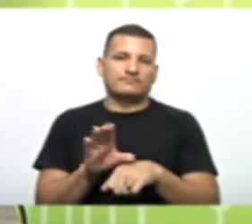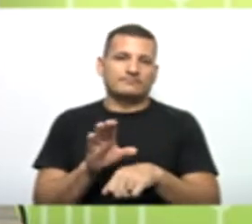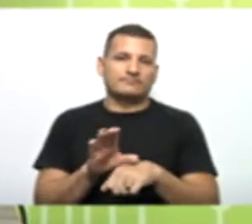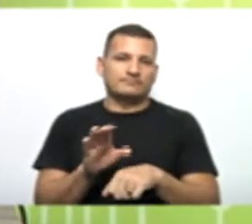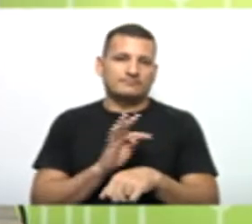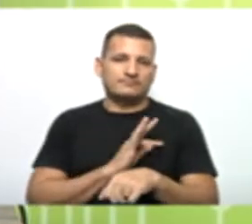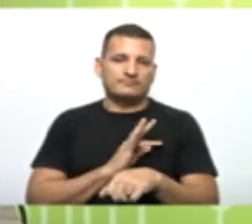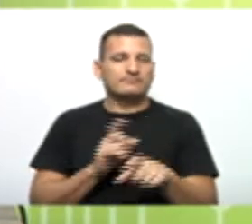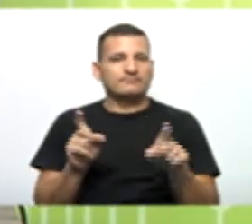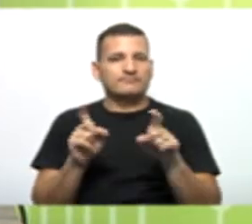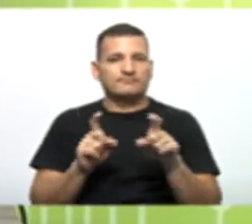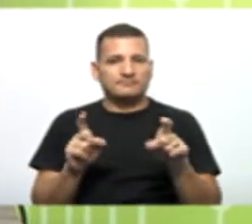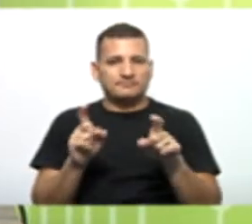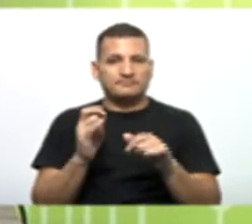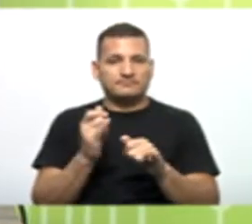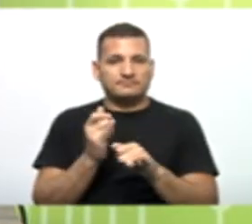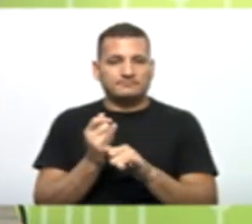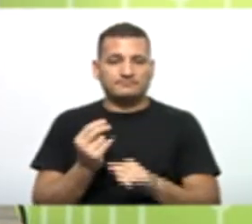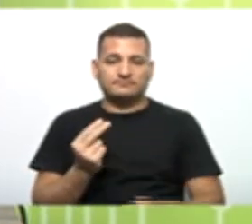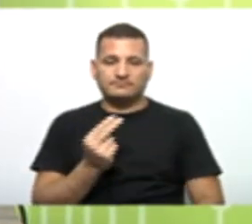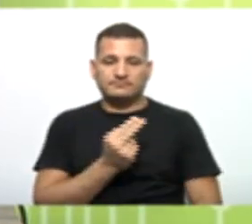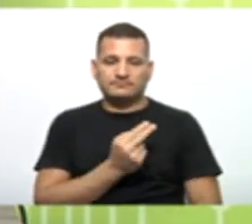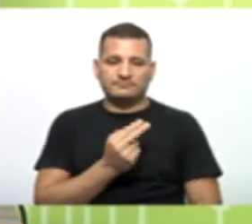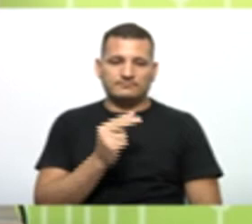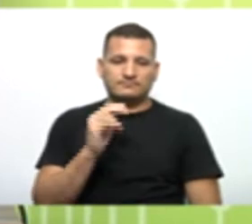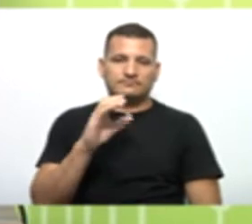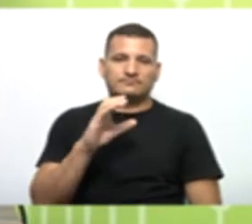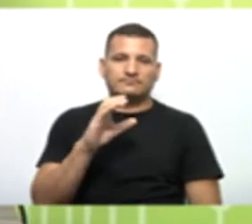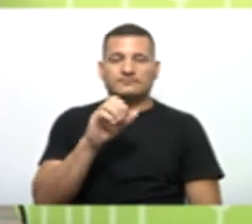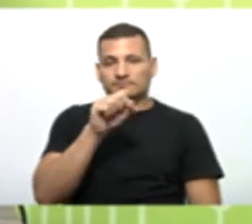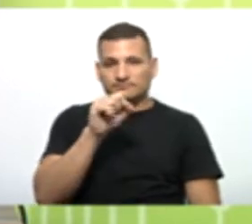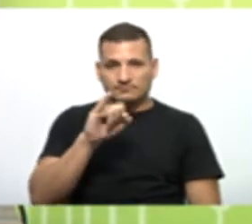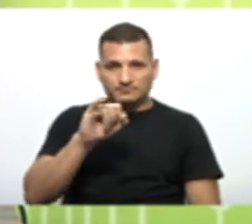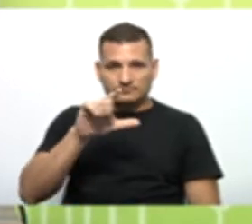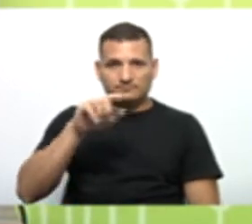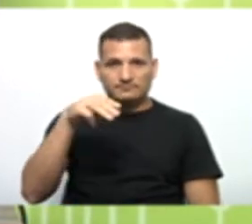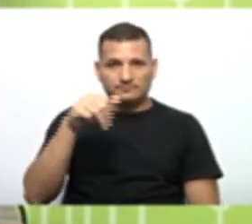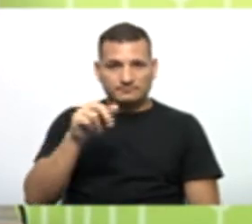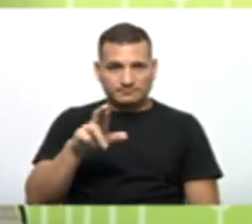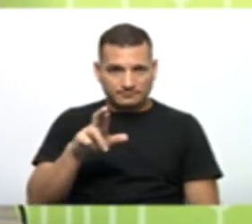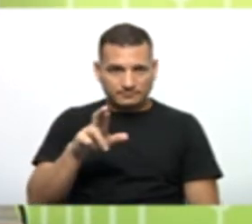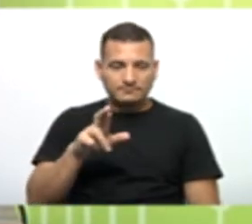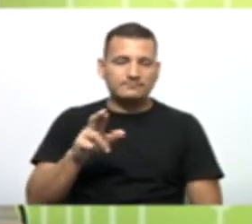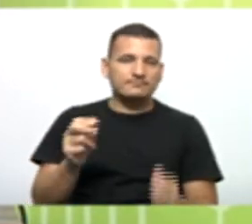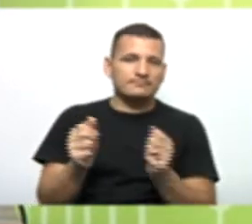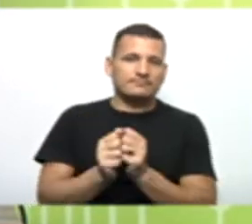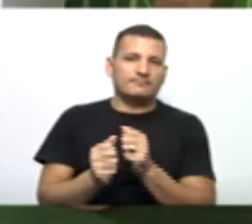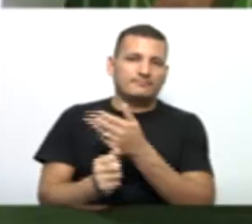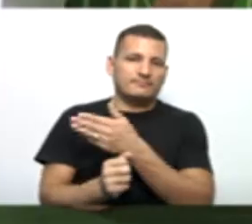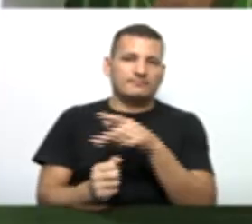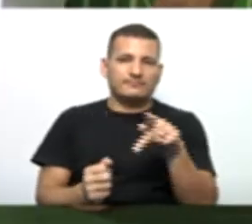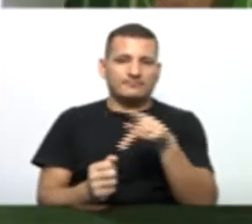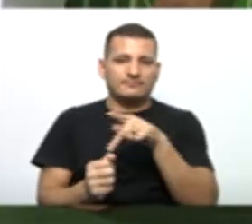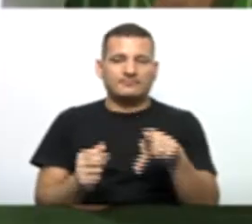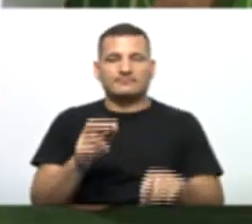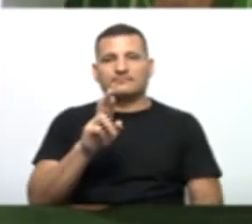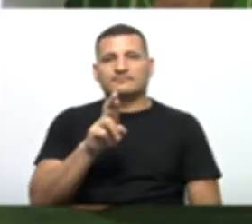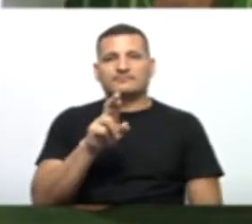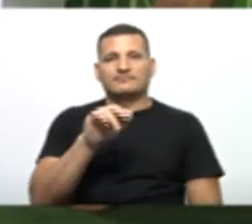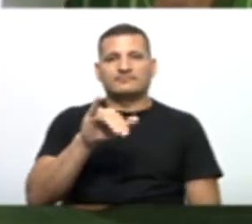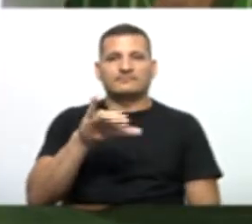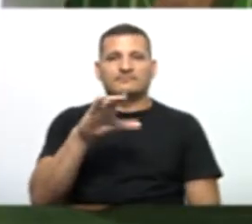sou Silmar Antônio e estou aqui na companhia do nosso guru, professor Ricardo, que está